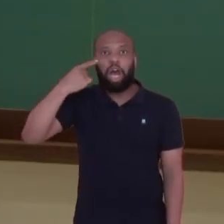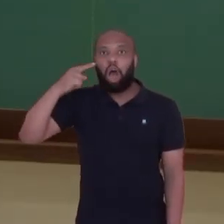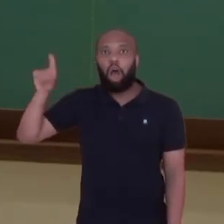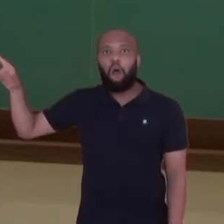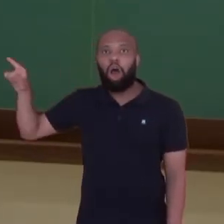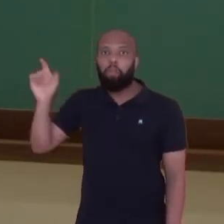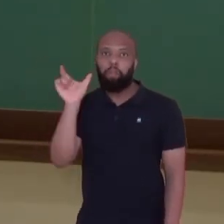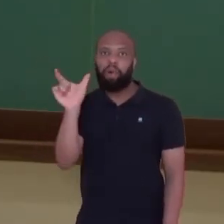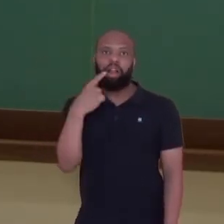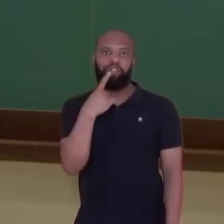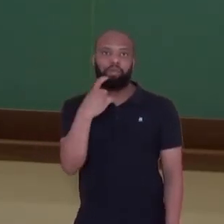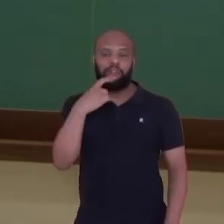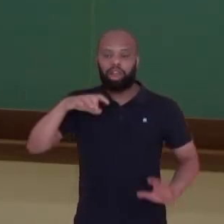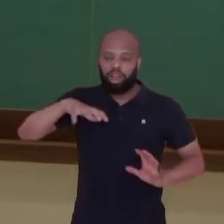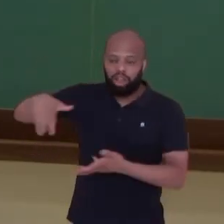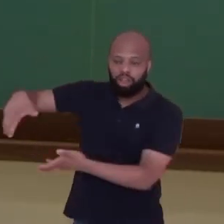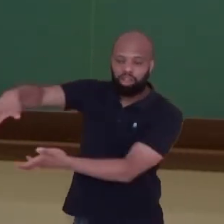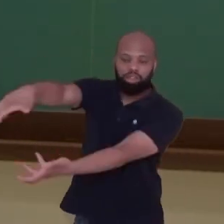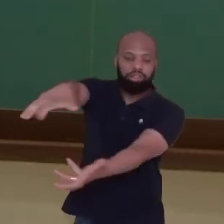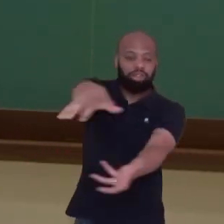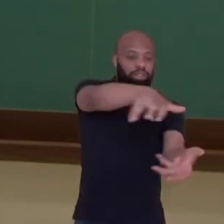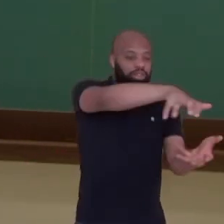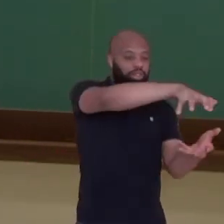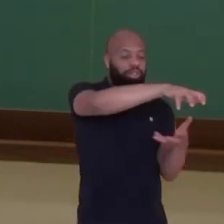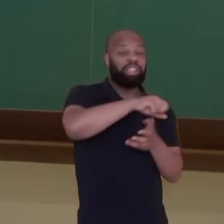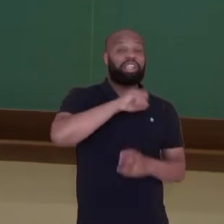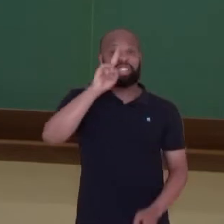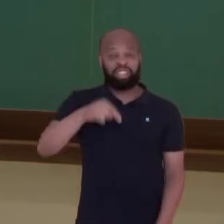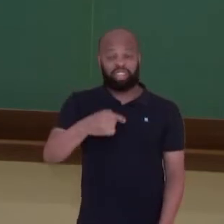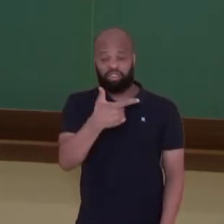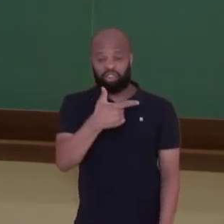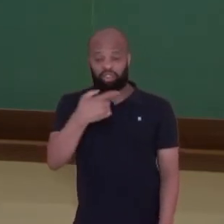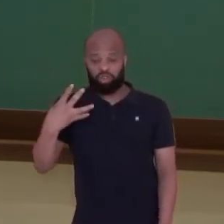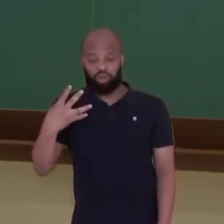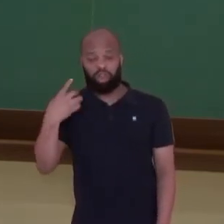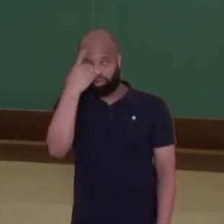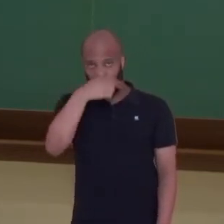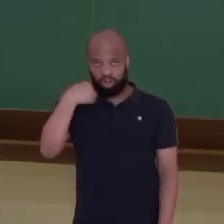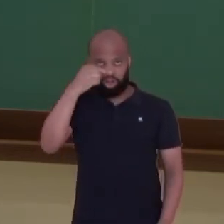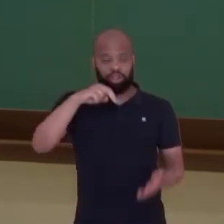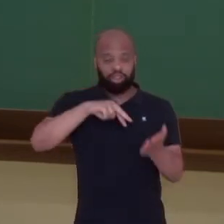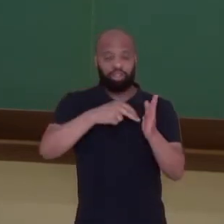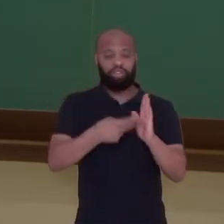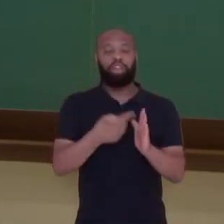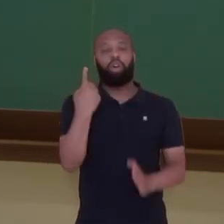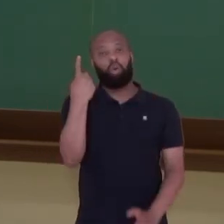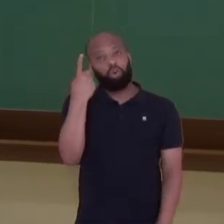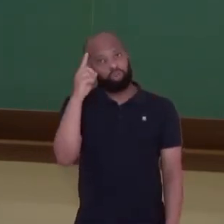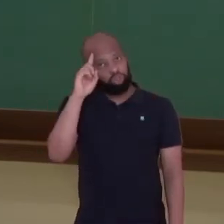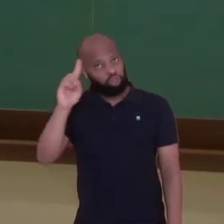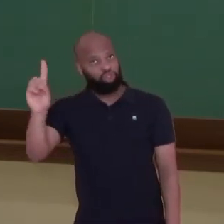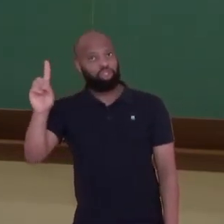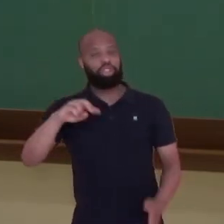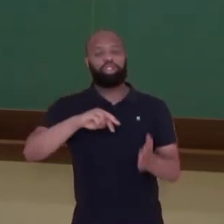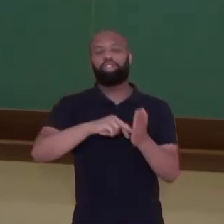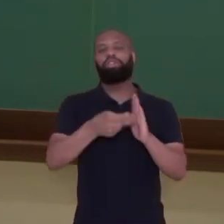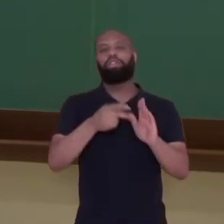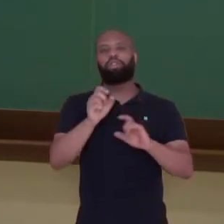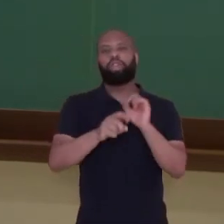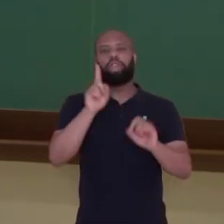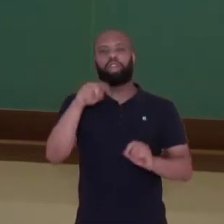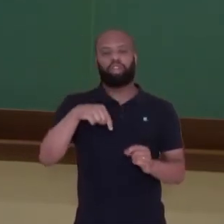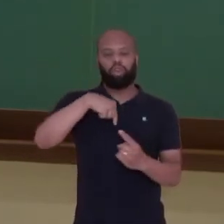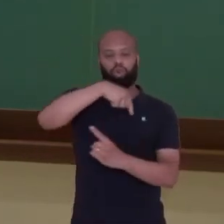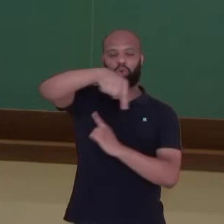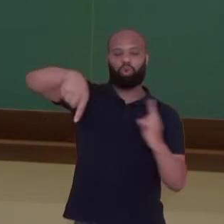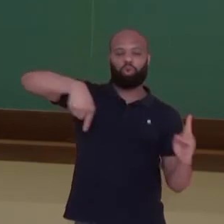movimento demorava aproximadamente 24 horas, é a duração de um dia. Então estaria falando